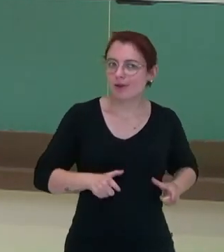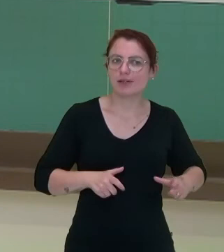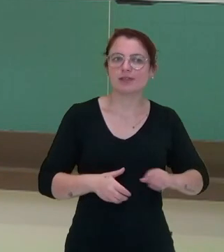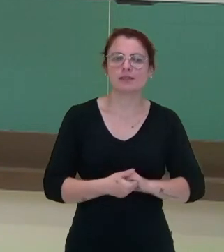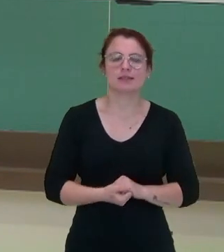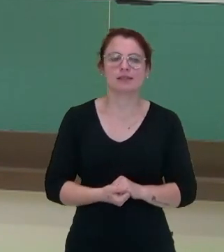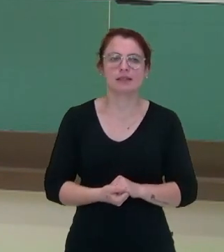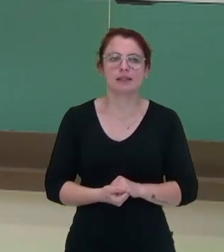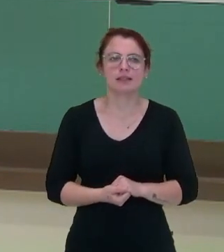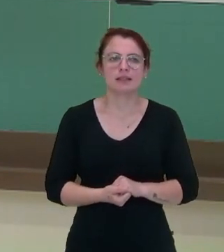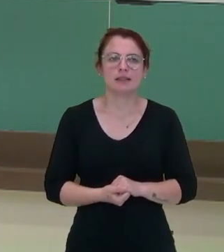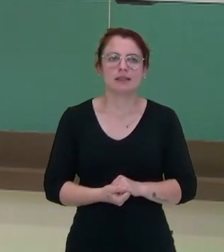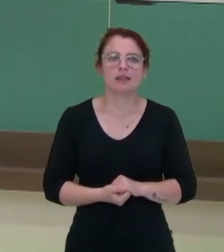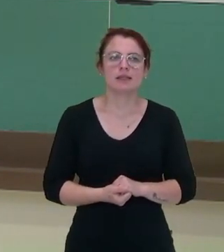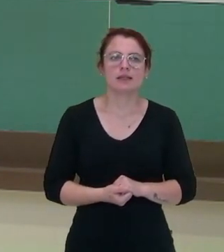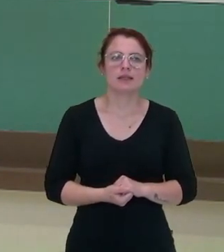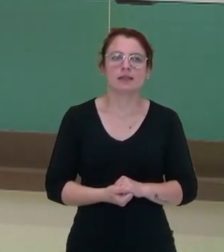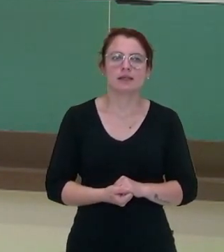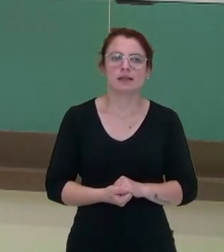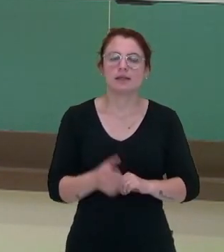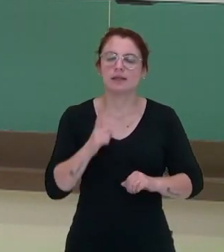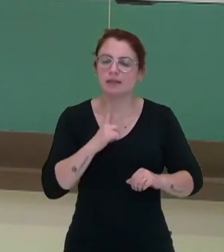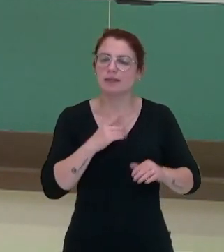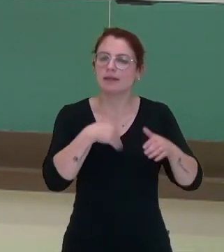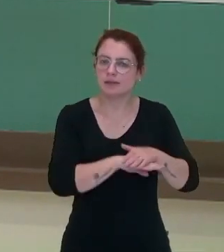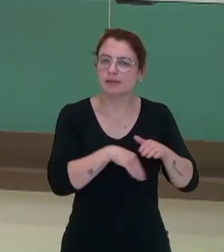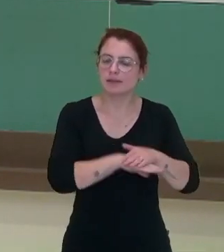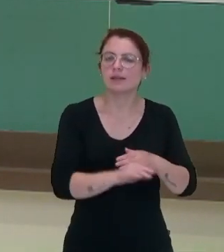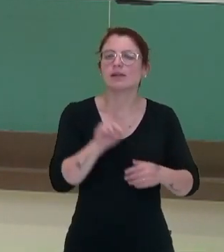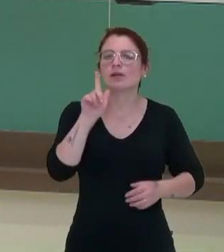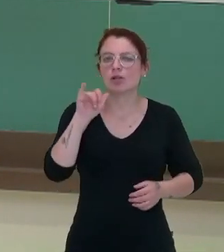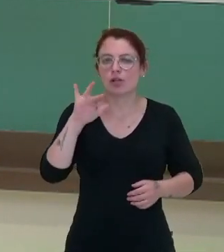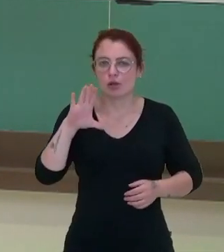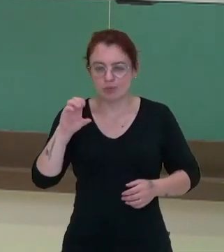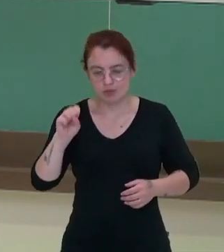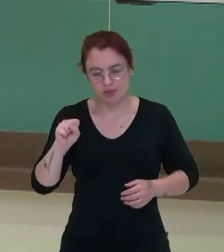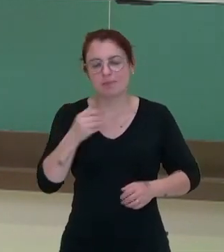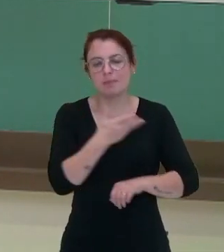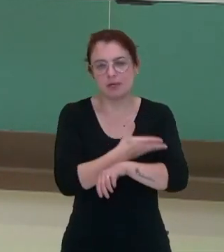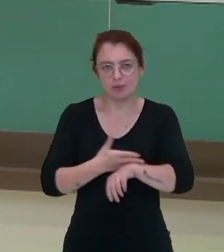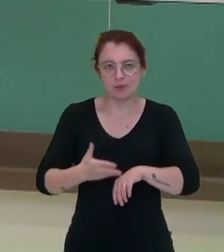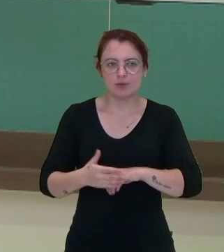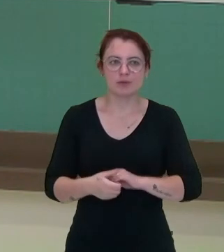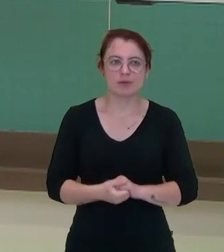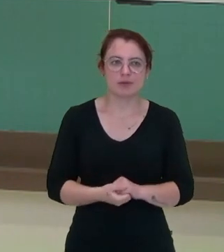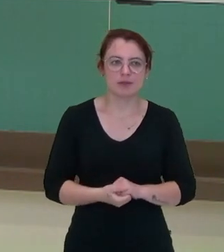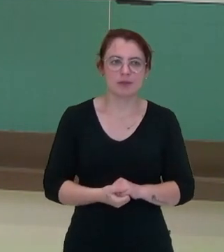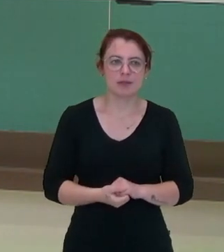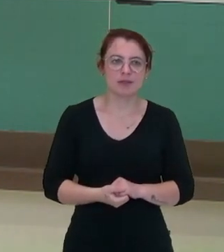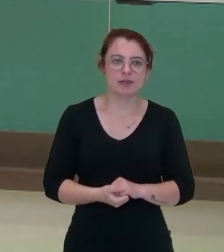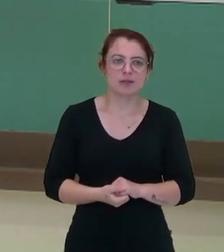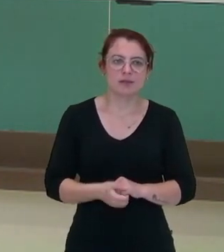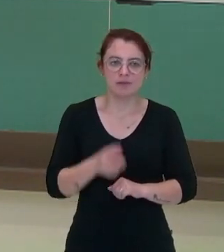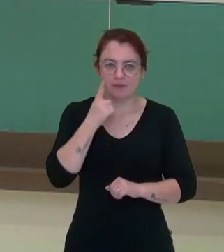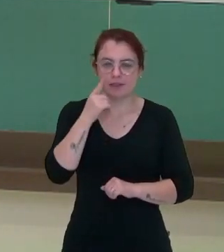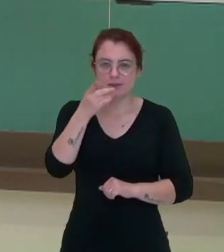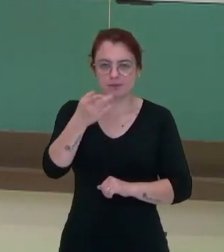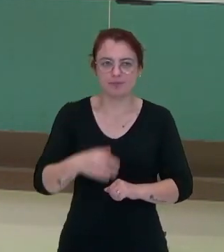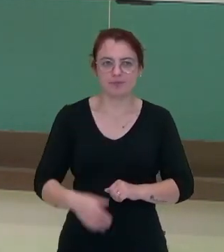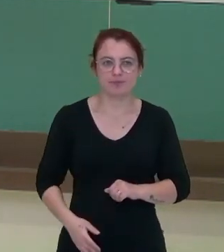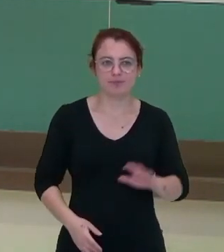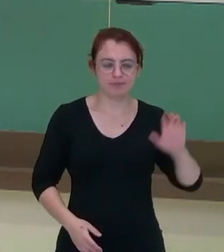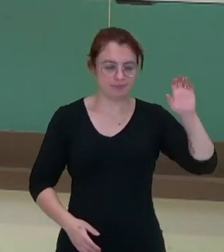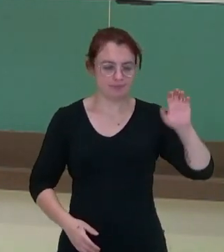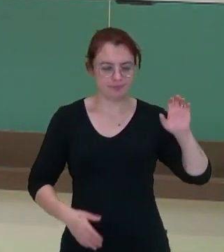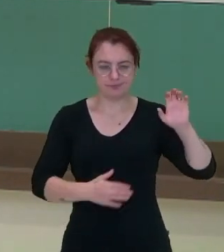glóbulos brancos. O baço armazena também alguns tipos de glóbulos brancos. Vamos ver a sua localização no corpo? Então a gente tem